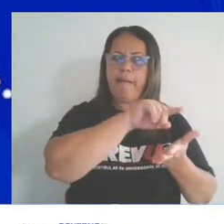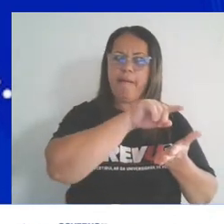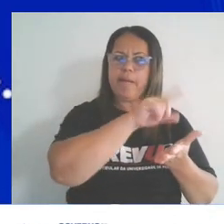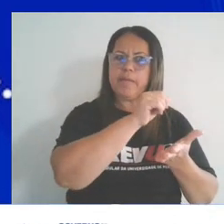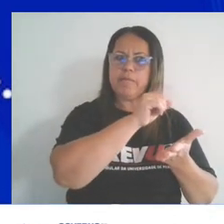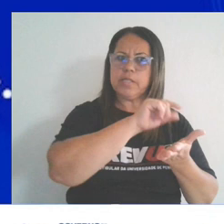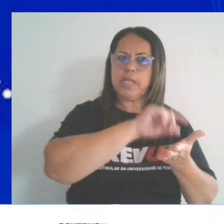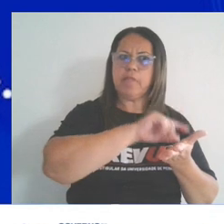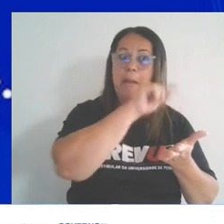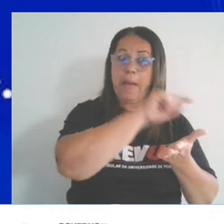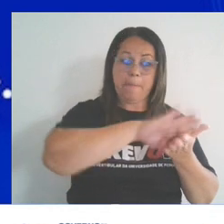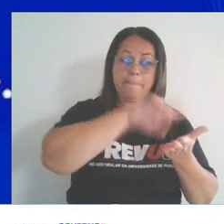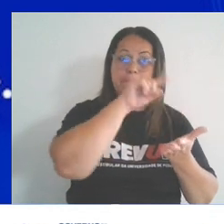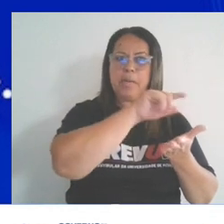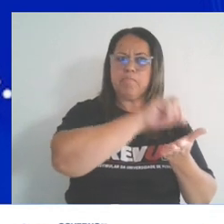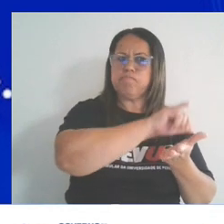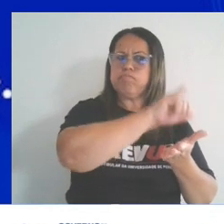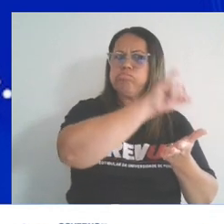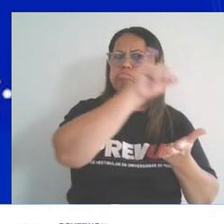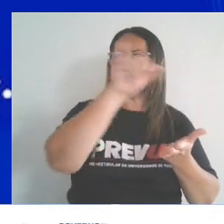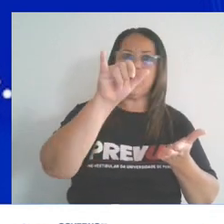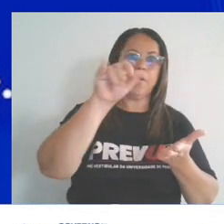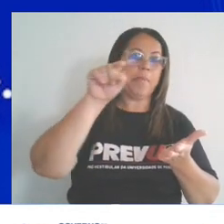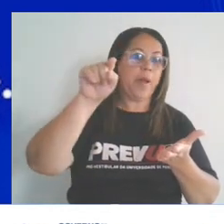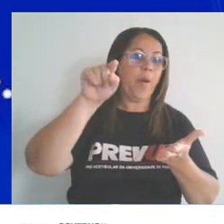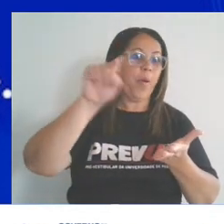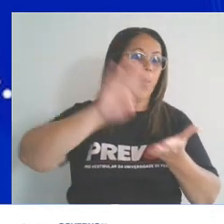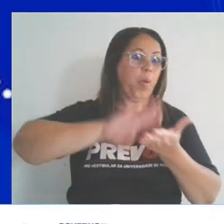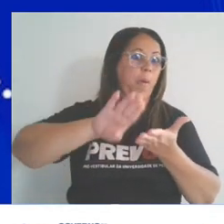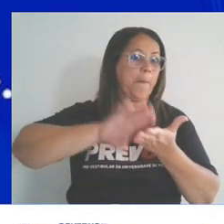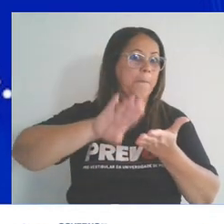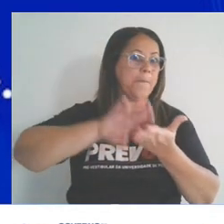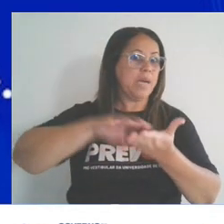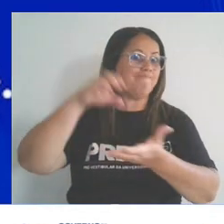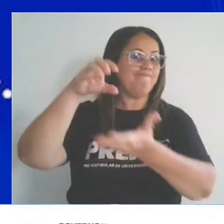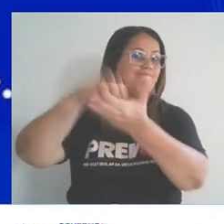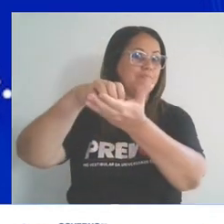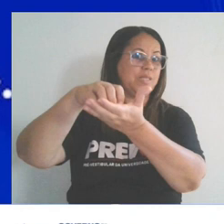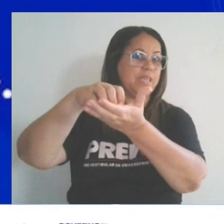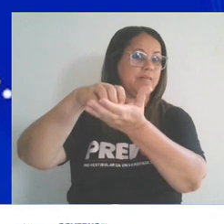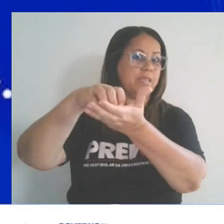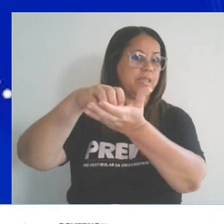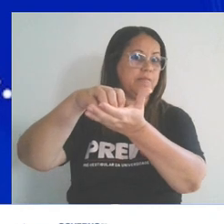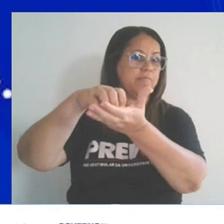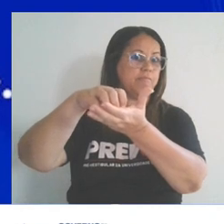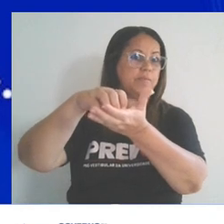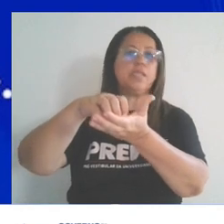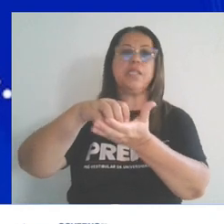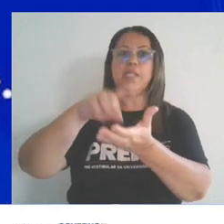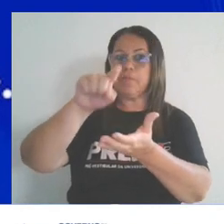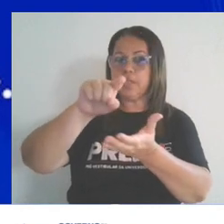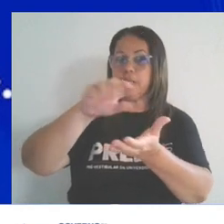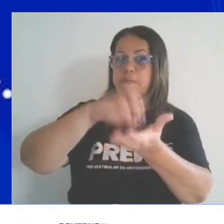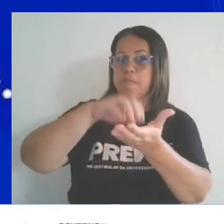manda uma informação para o Banco Central, que não tem relação direta com você, para que este Banco Central diga ao segundo